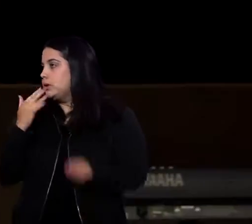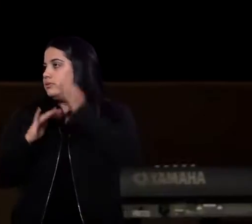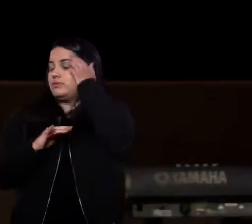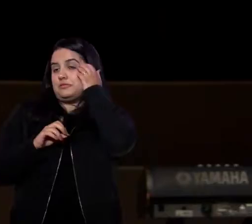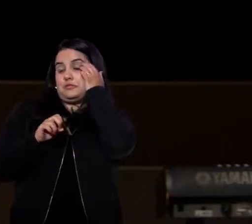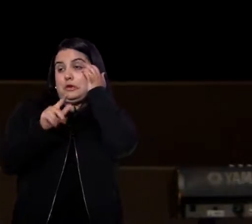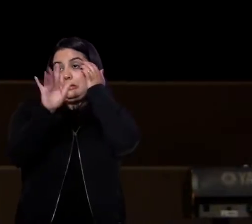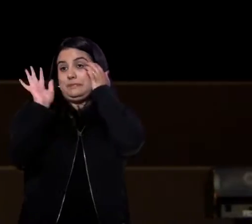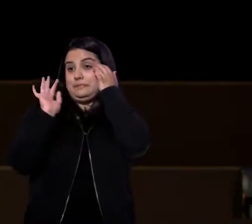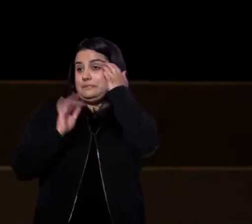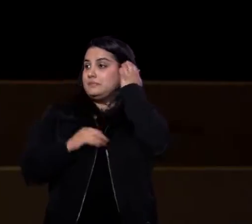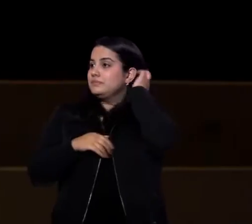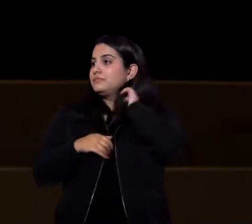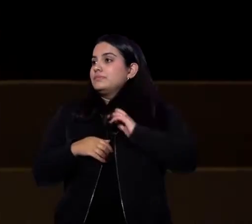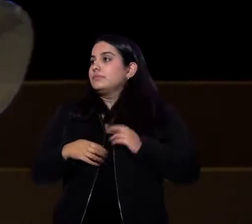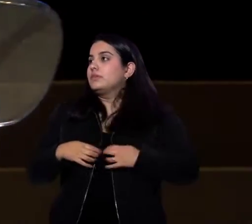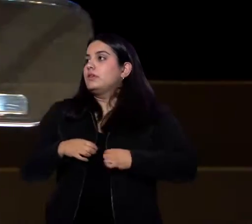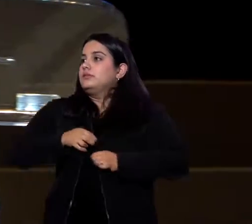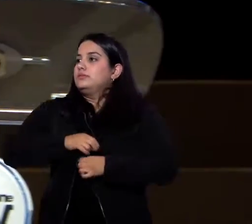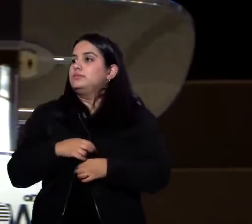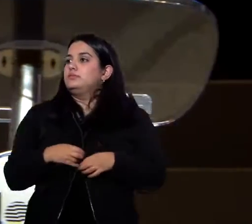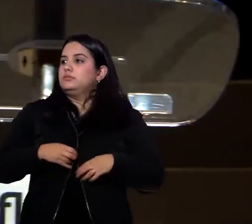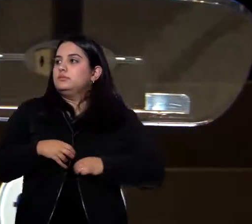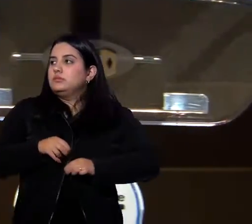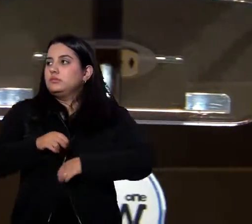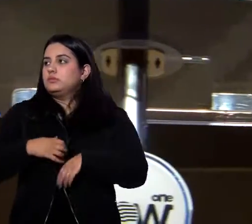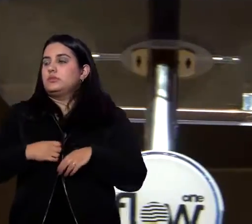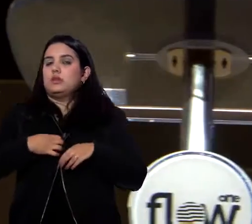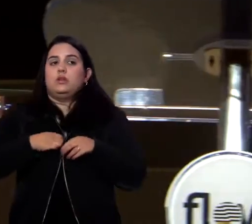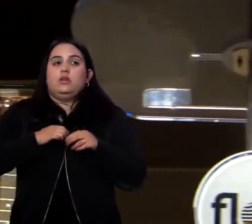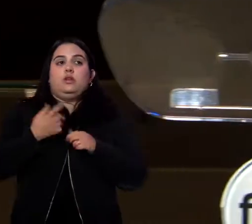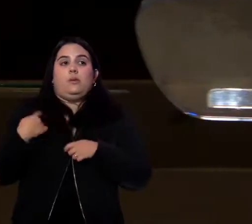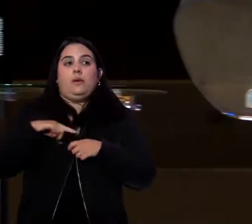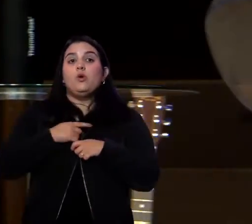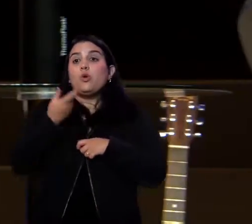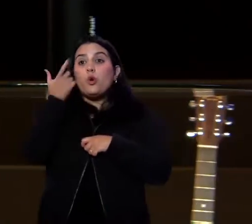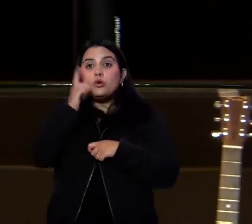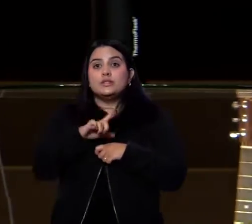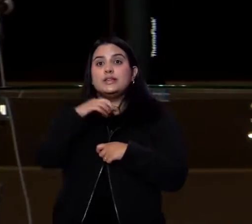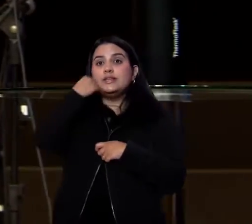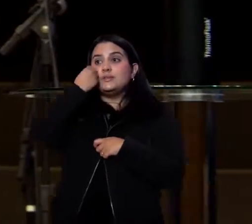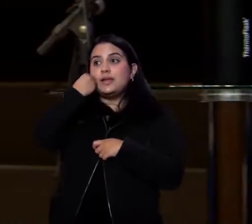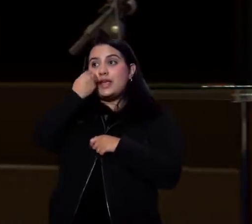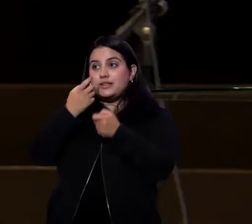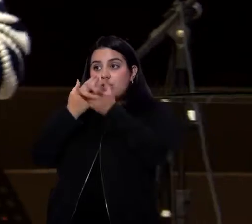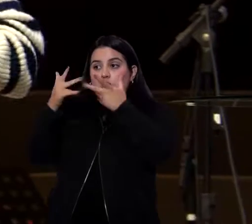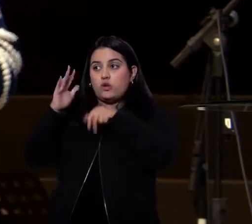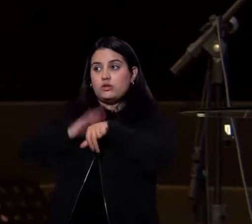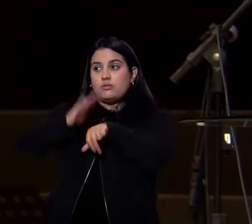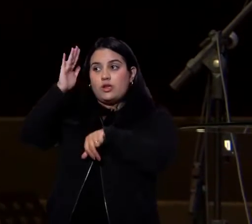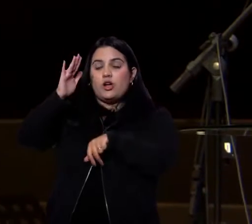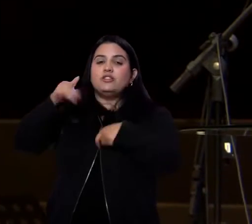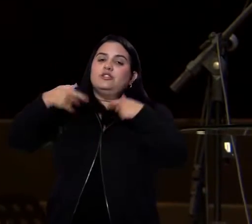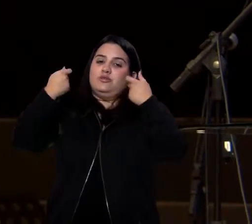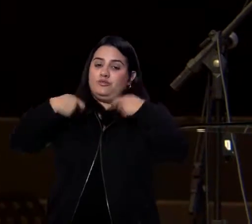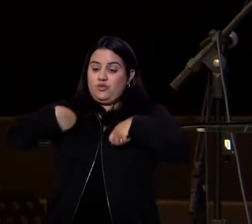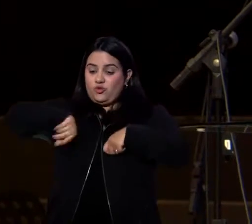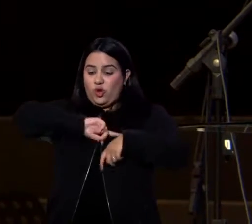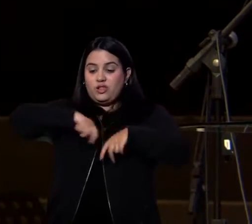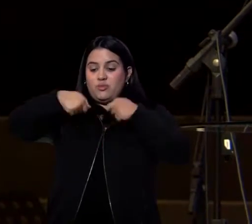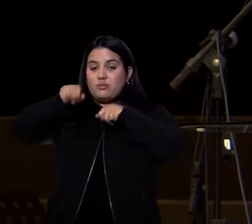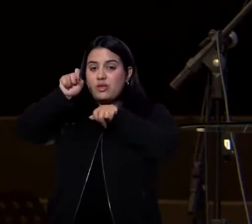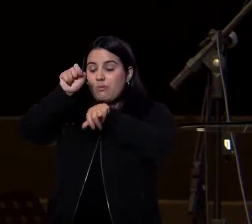Enfim, o negócio é que para a gente viver coisas maiores, a gente precisa se consagrar na presença de Deus. E